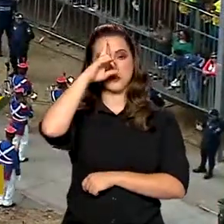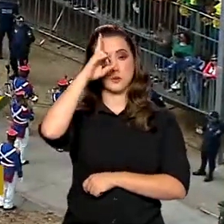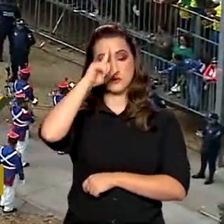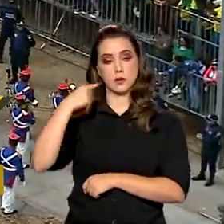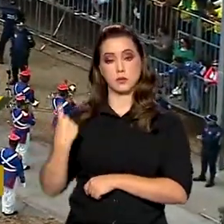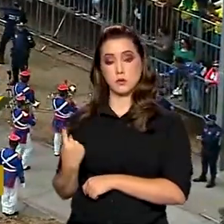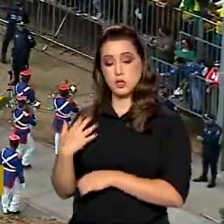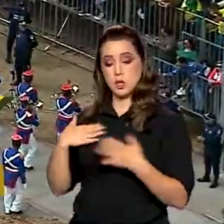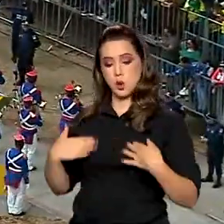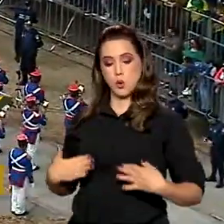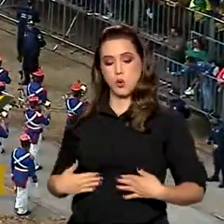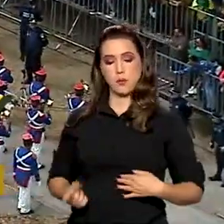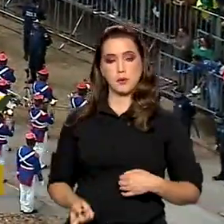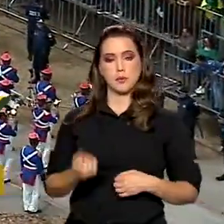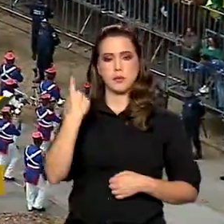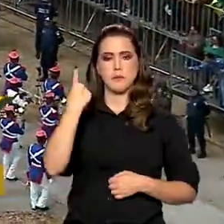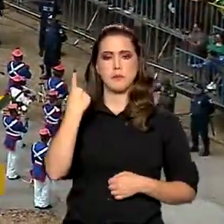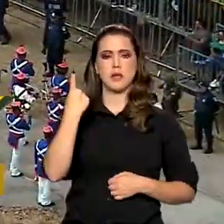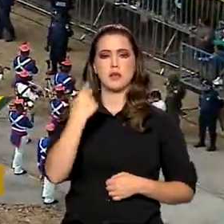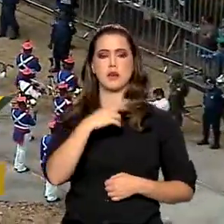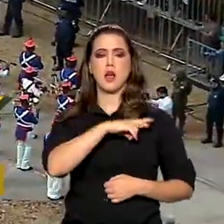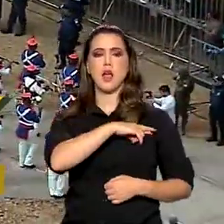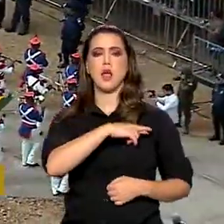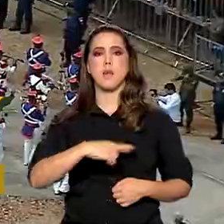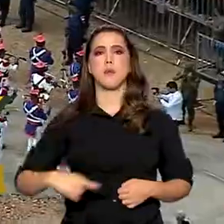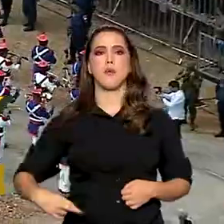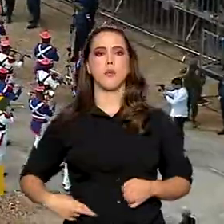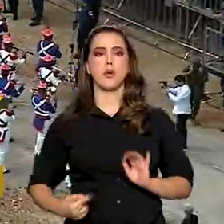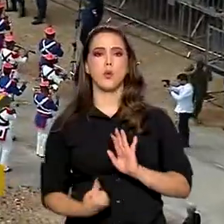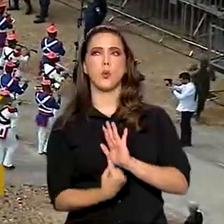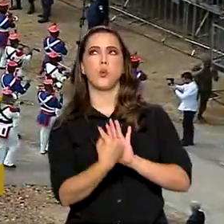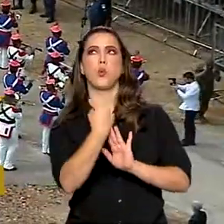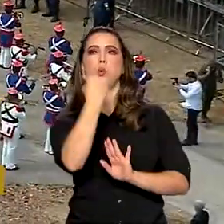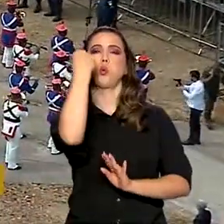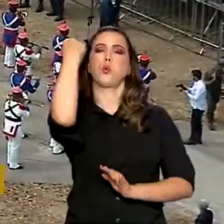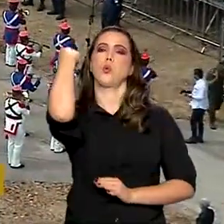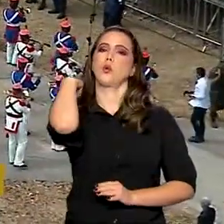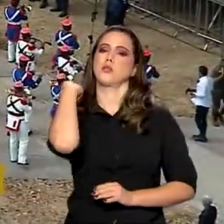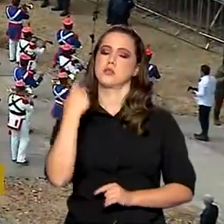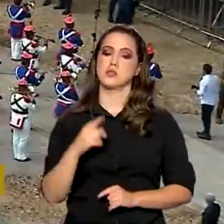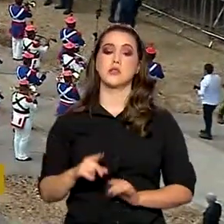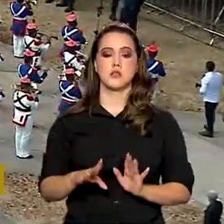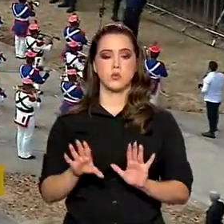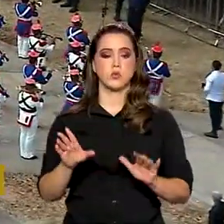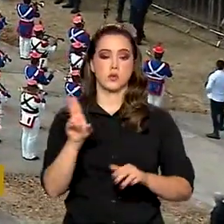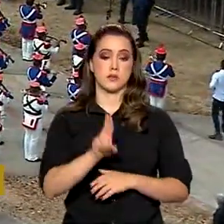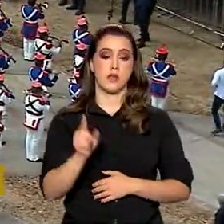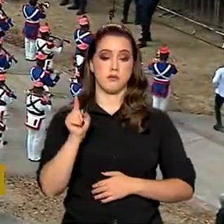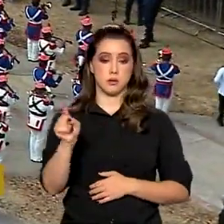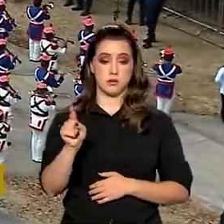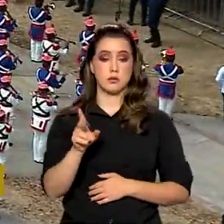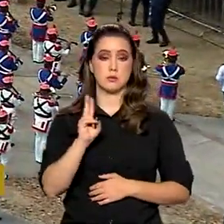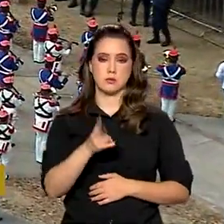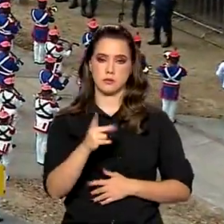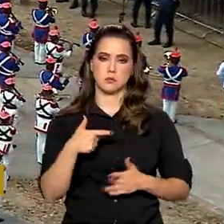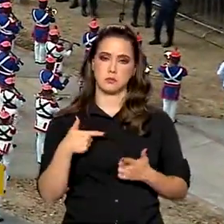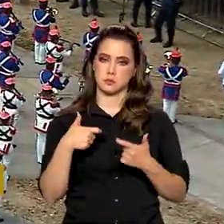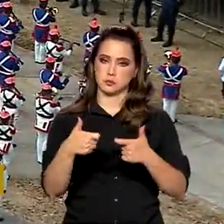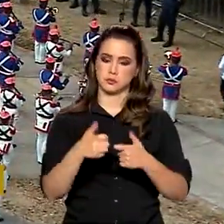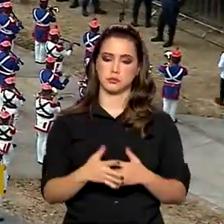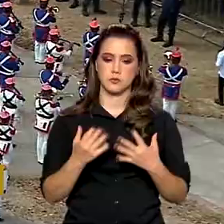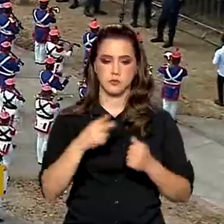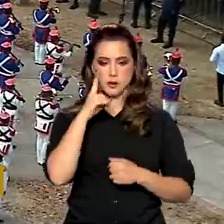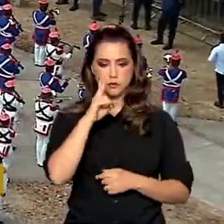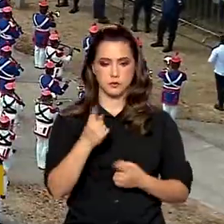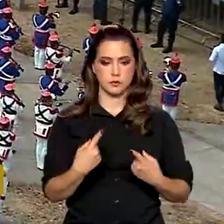é da época da Primeira República, né, e a infantaria, ela usava esse uniforme em combate. Vamos ouvir um